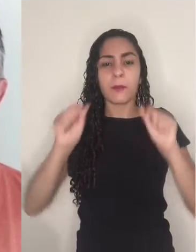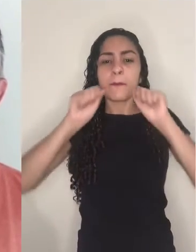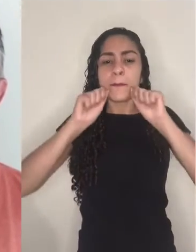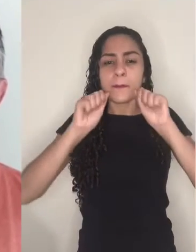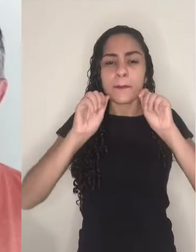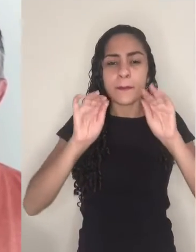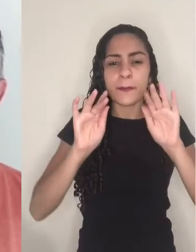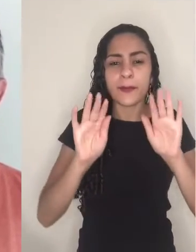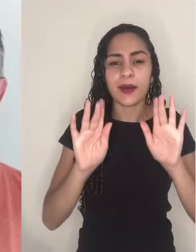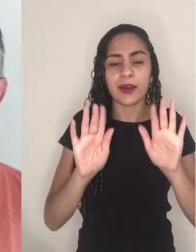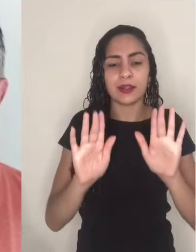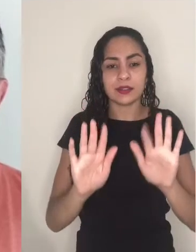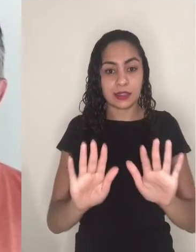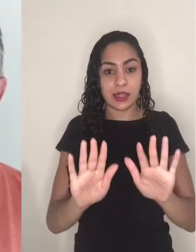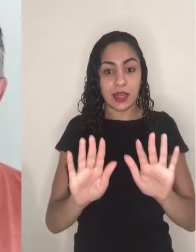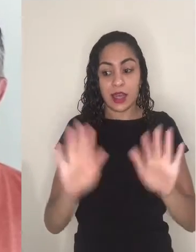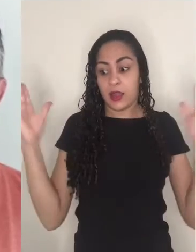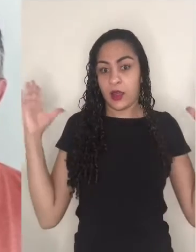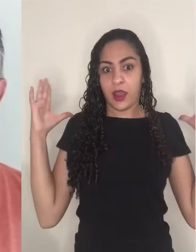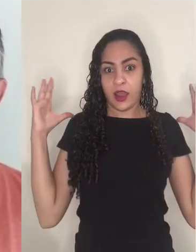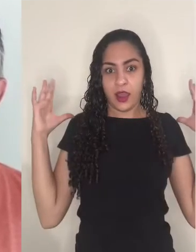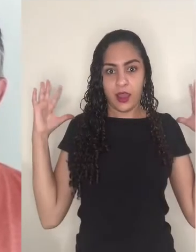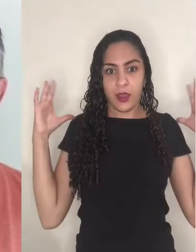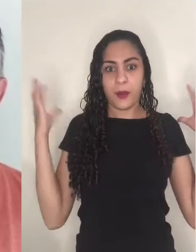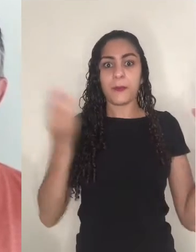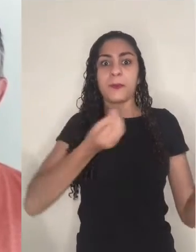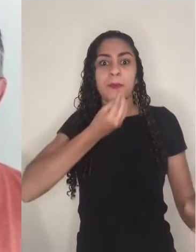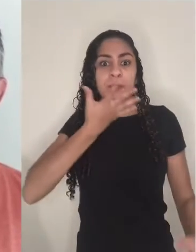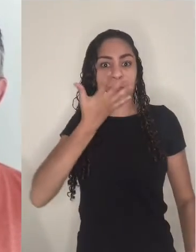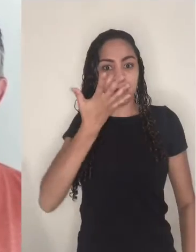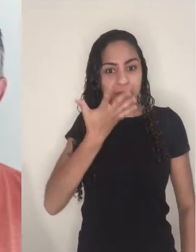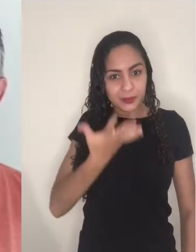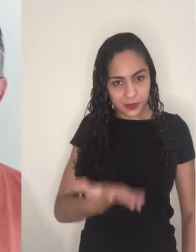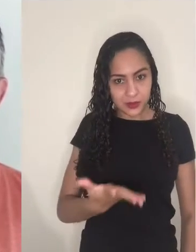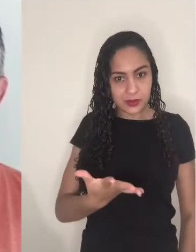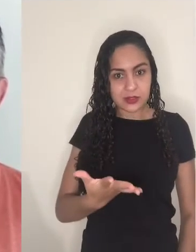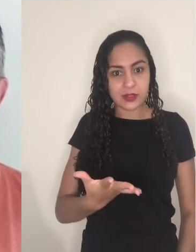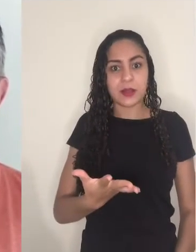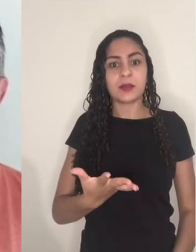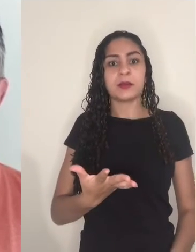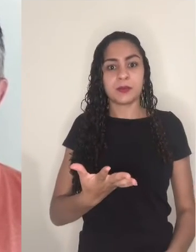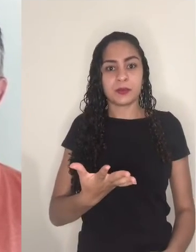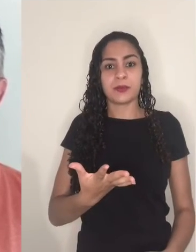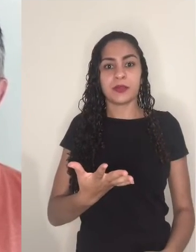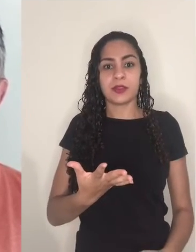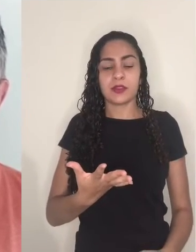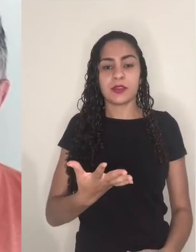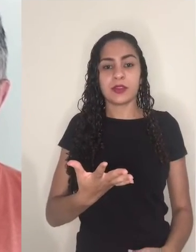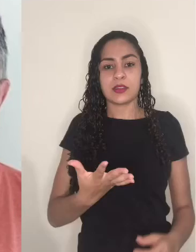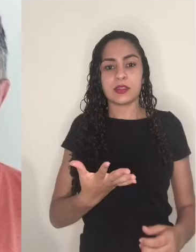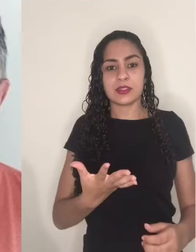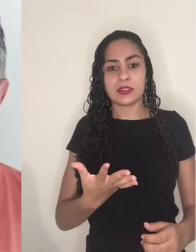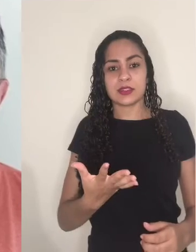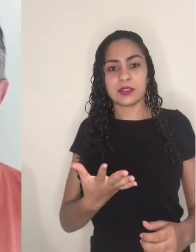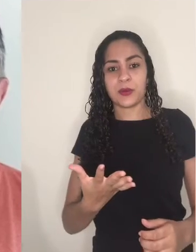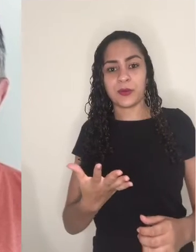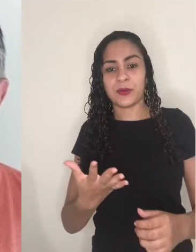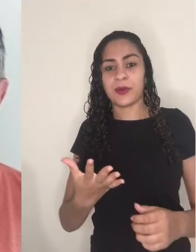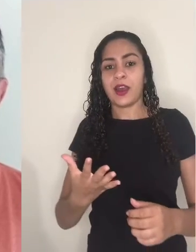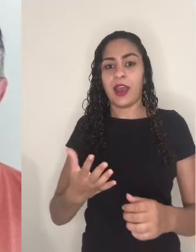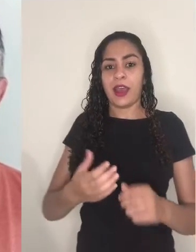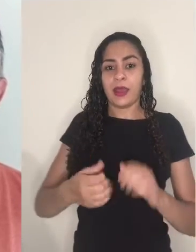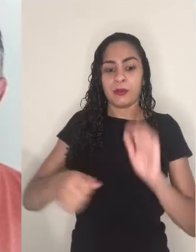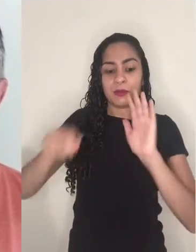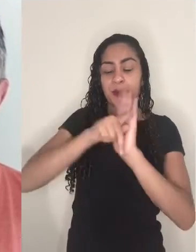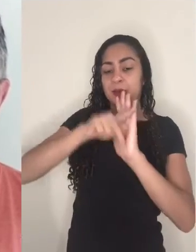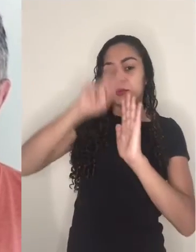essa conta, só os anjos bons são corretamente denominados de principados. Efésios 3,